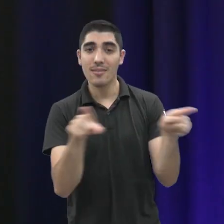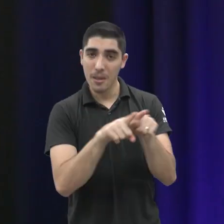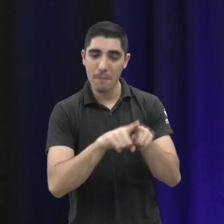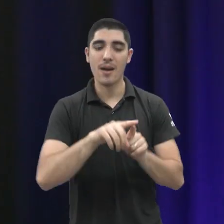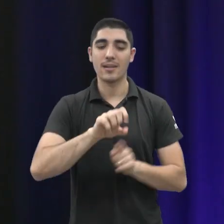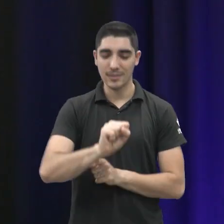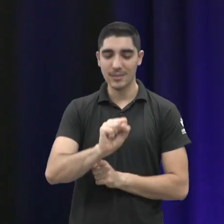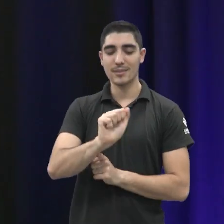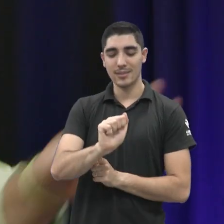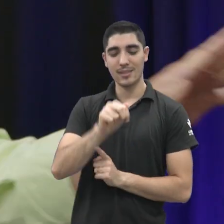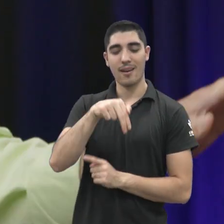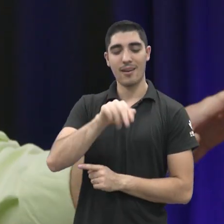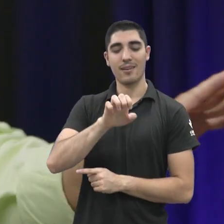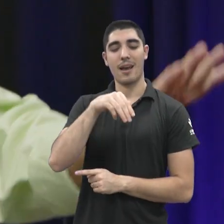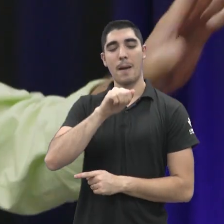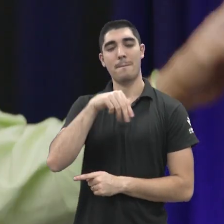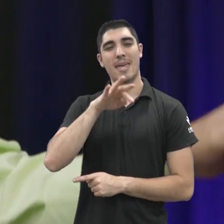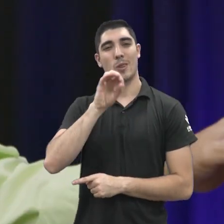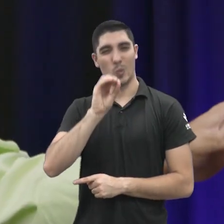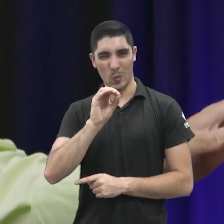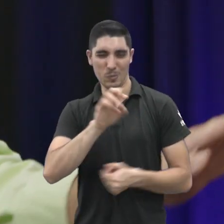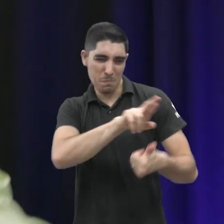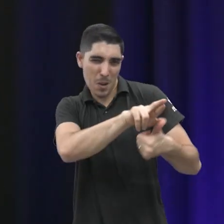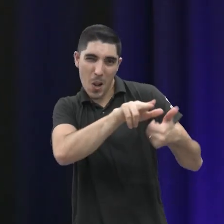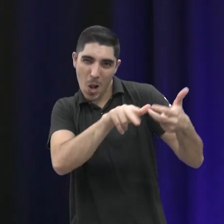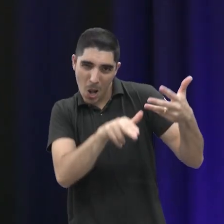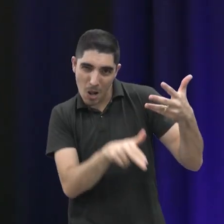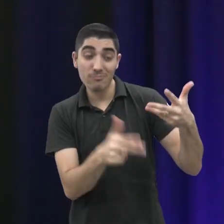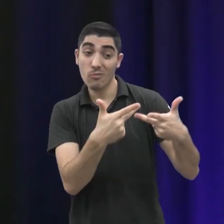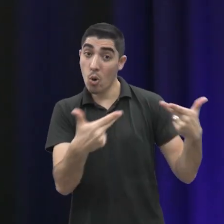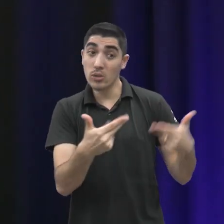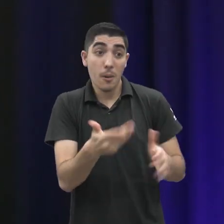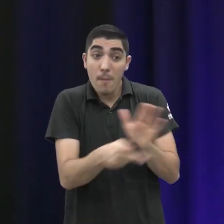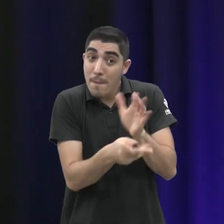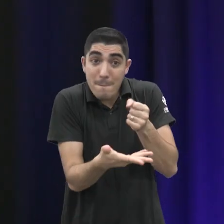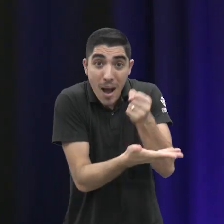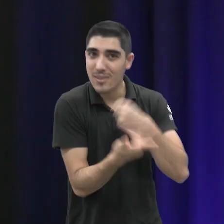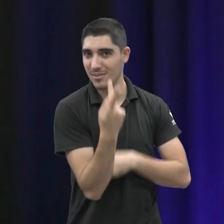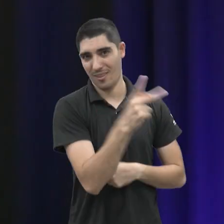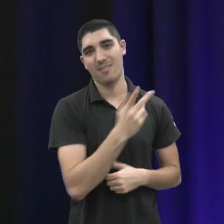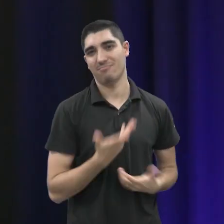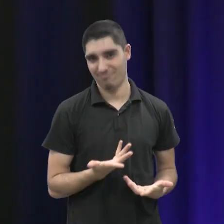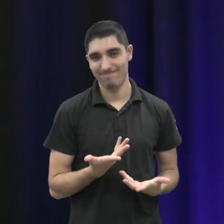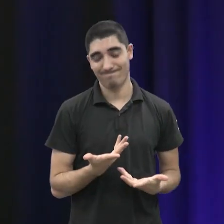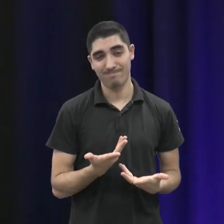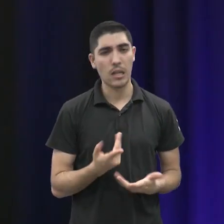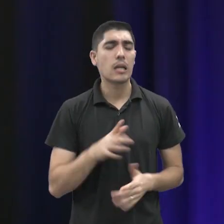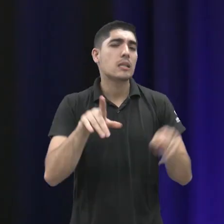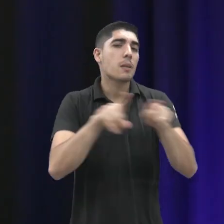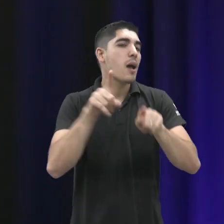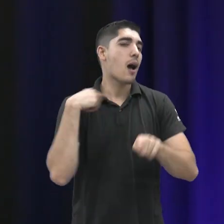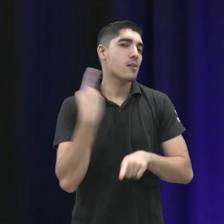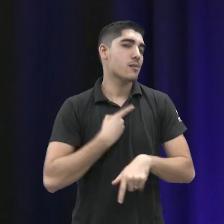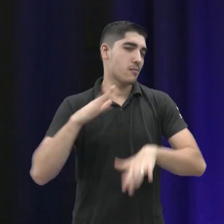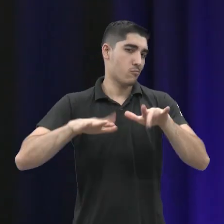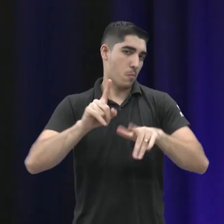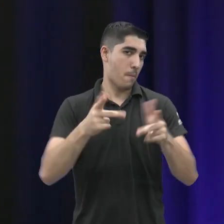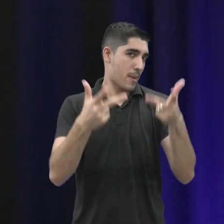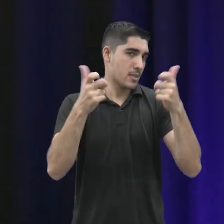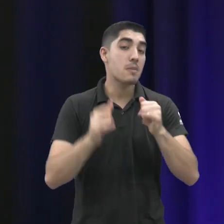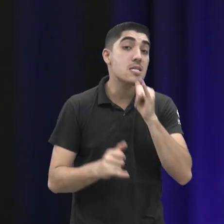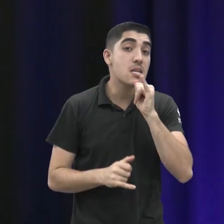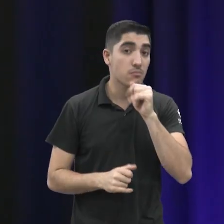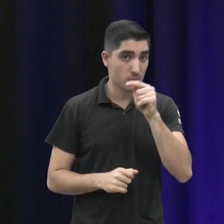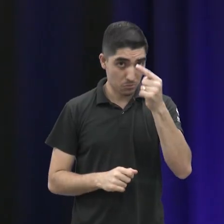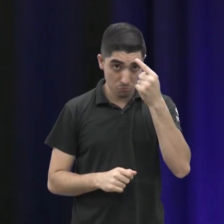também, né? Então, lá eles sofrem de várias formas, né? E tem outros problemas que às vezes a gente não percebe, né? Não sei se vocês sabem,